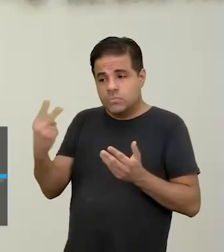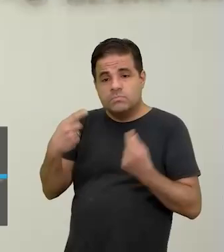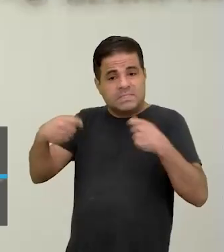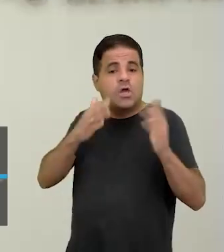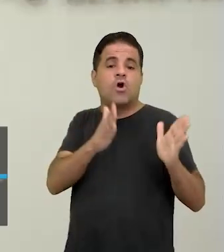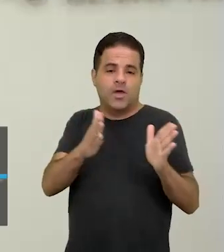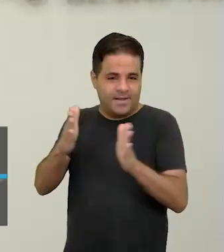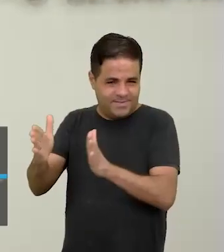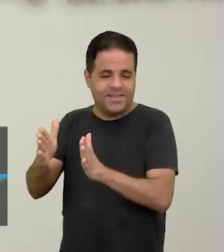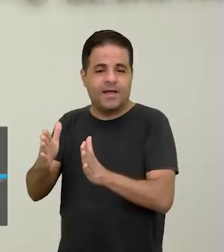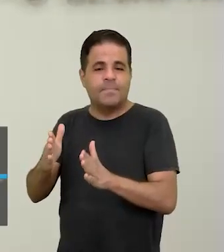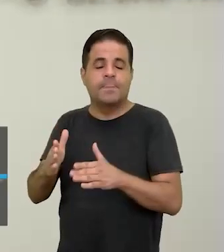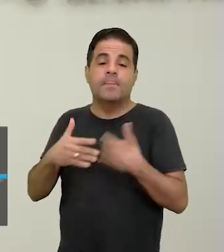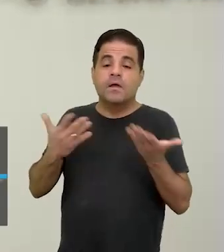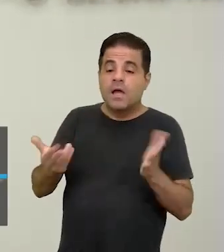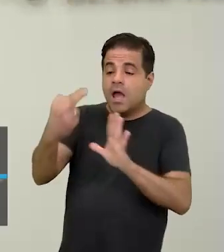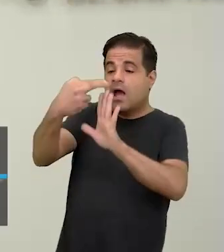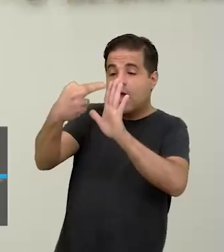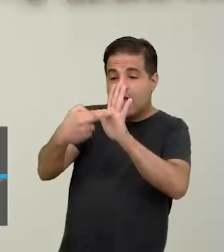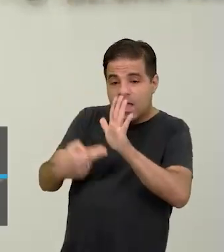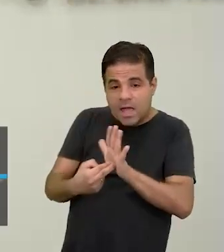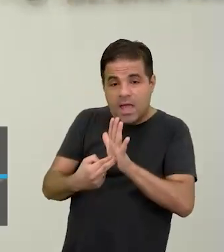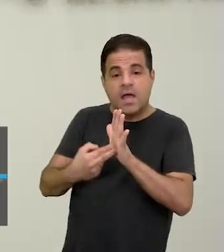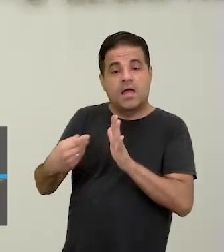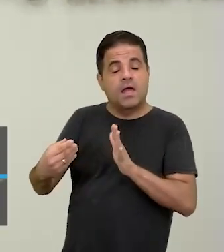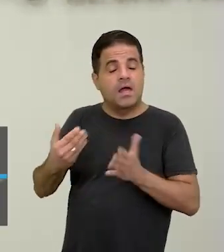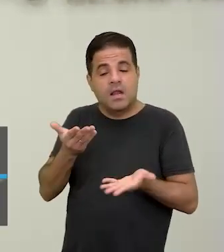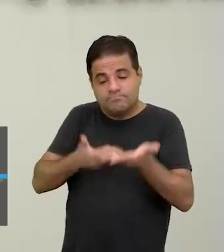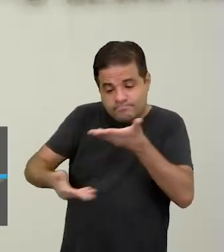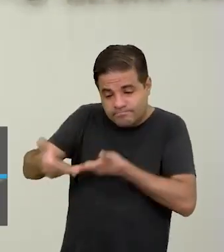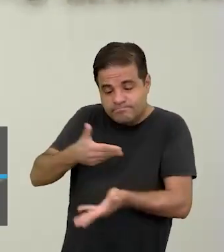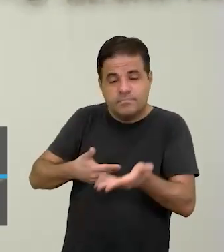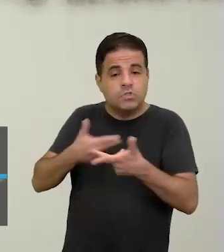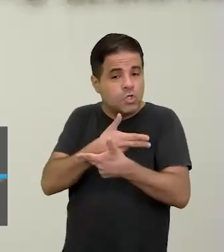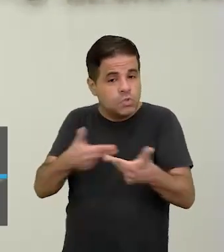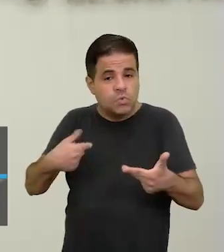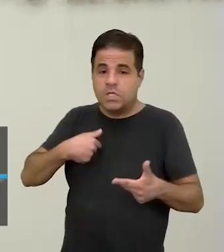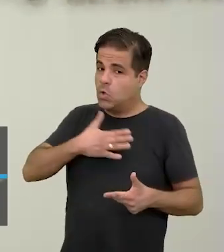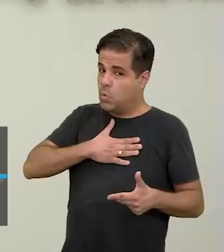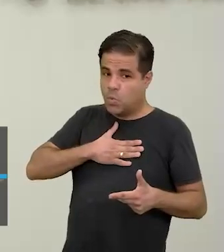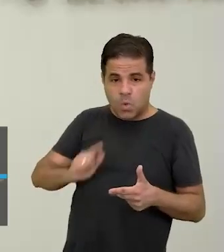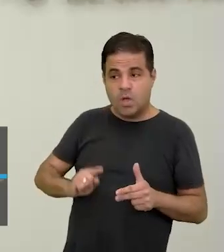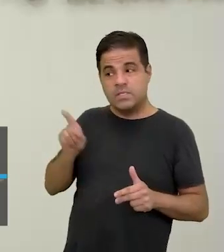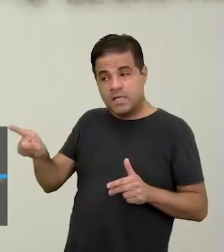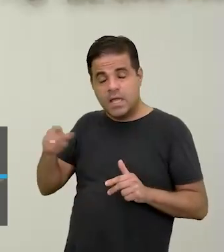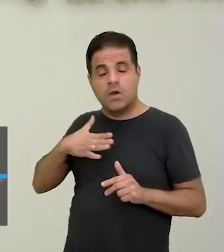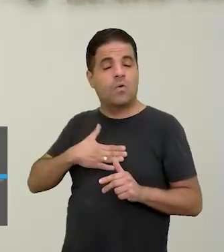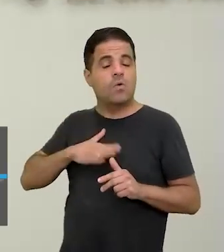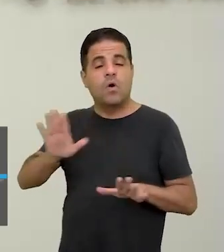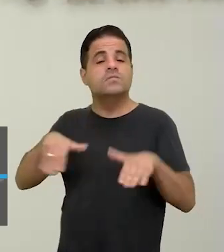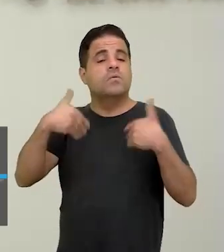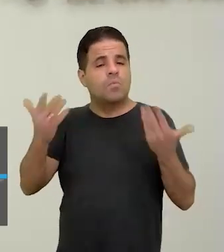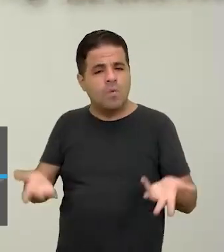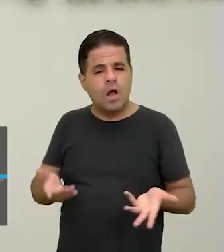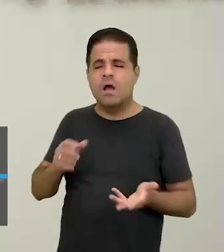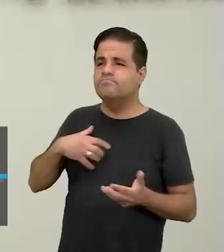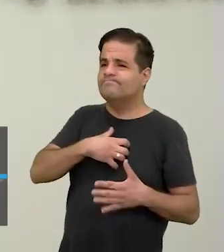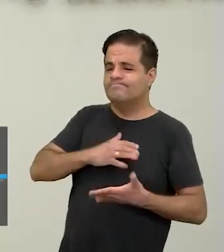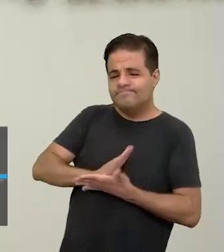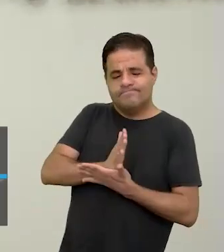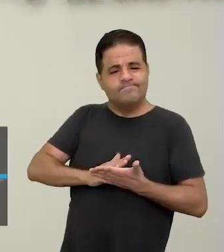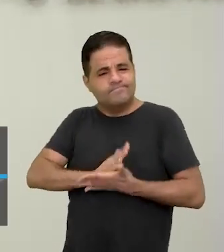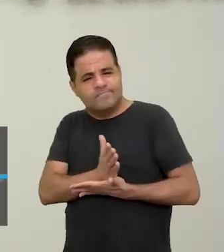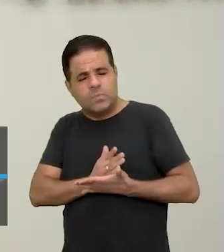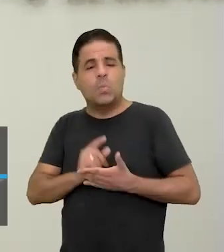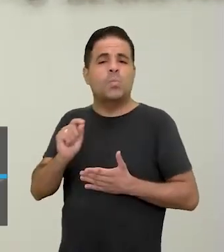que organizar. Então, quais são as regras de convivência? Quais são as coisas que eu não gosto, o que o Thiago não gosta, o que incomoda ele, o que